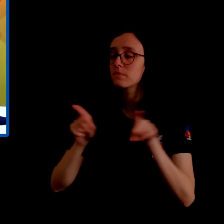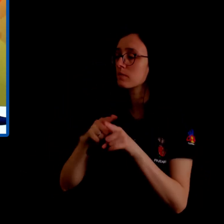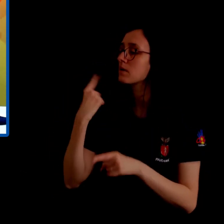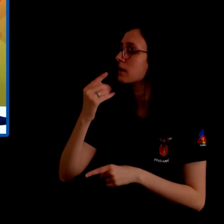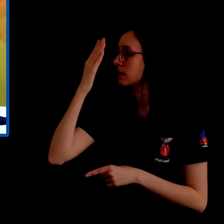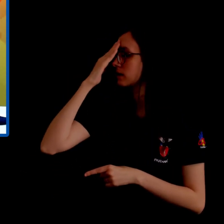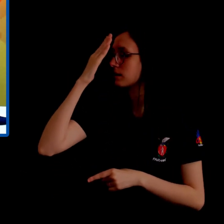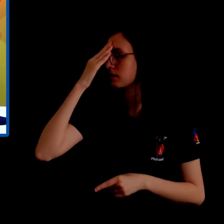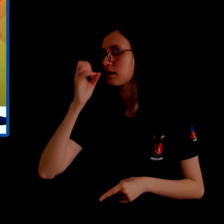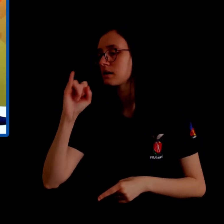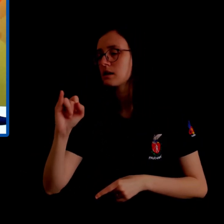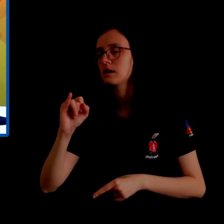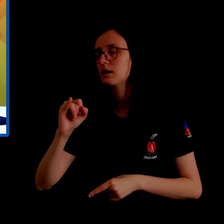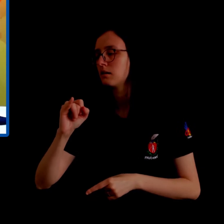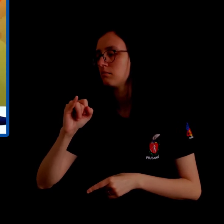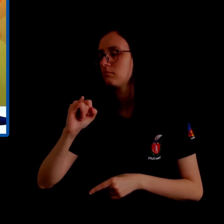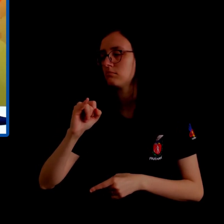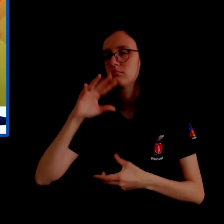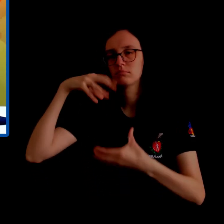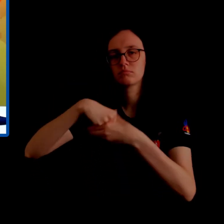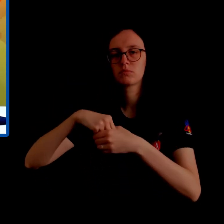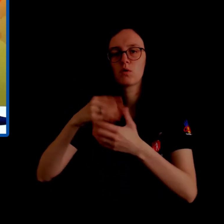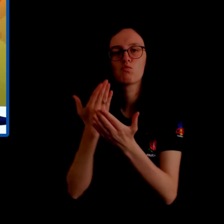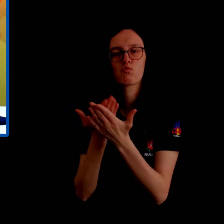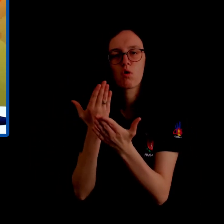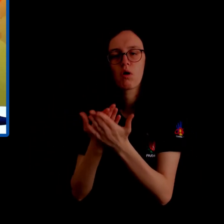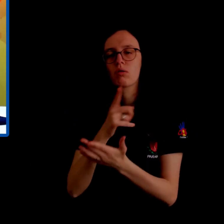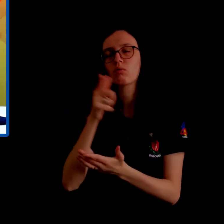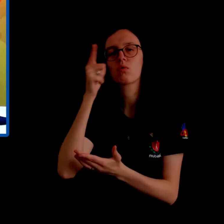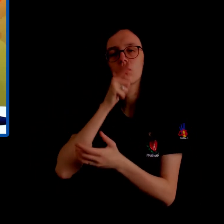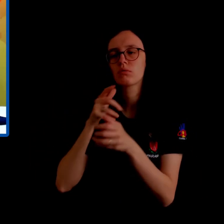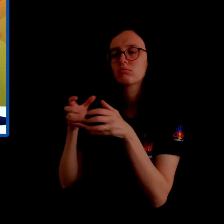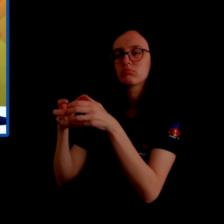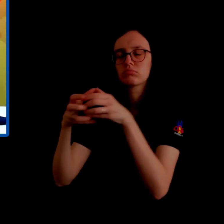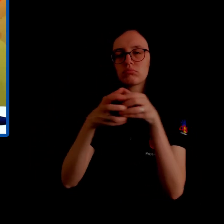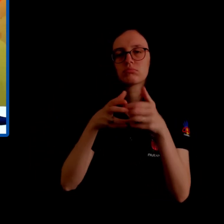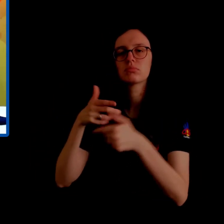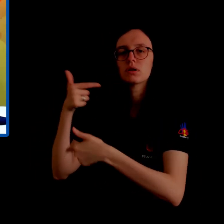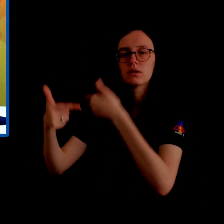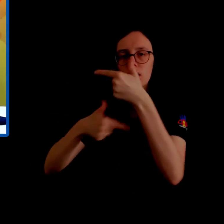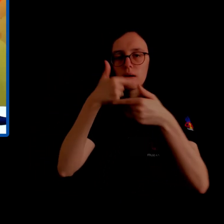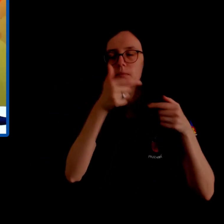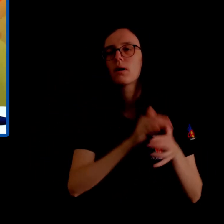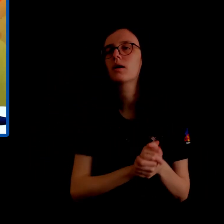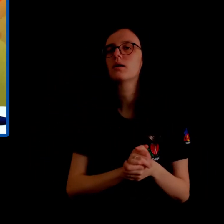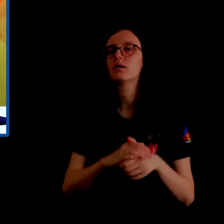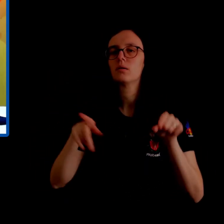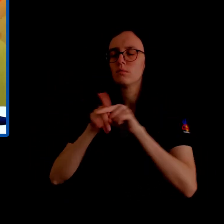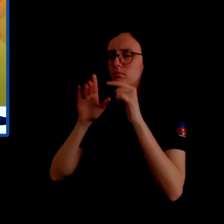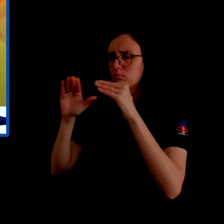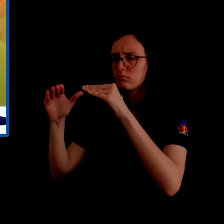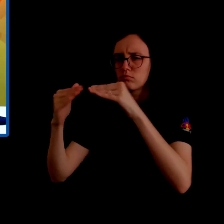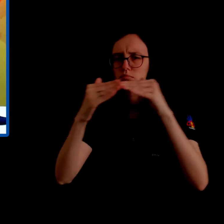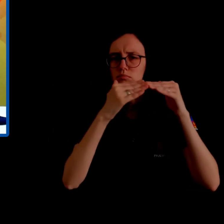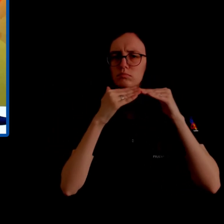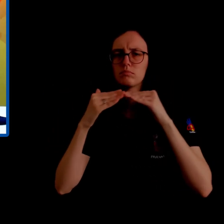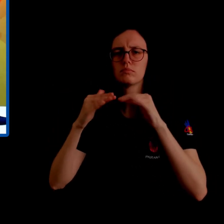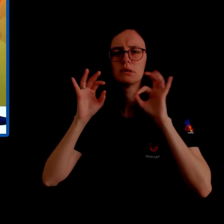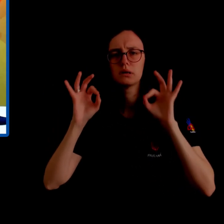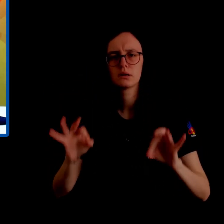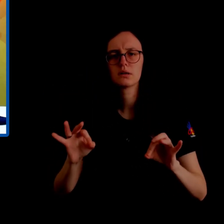professores, vocês, nas escolas, fizerem esses grupos de trabalho e alinharem as ações junto